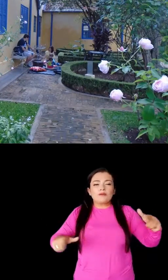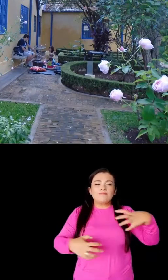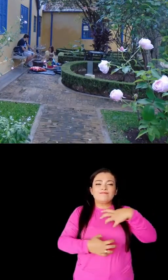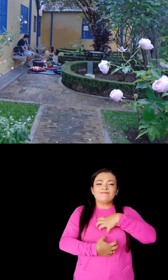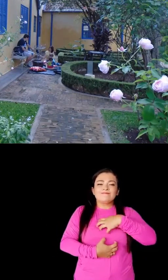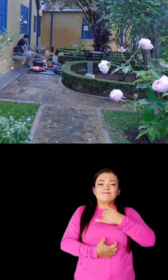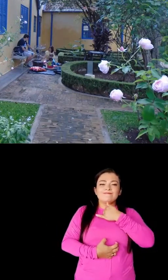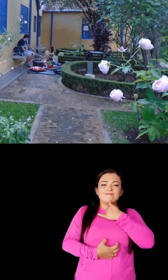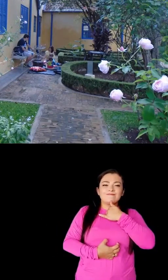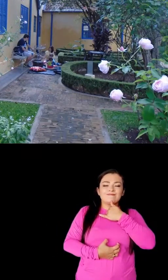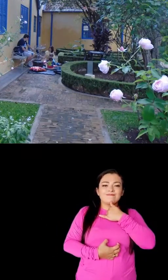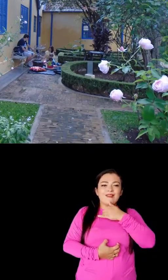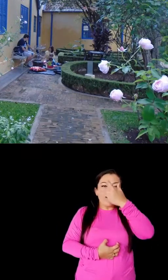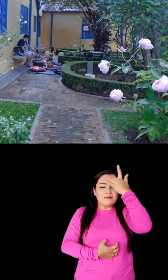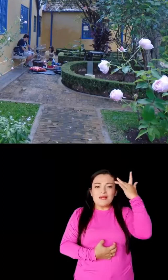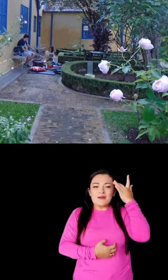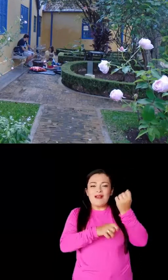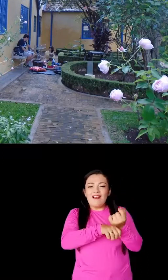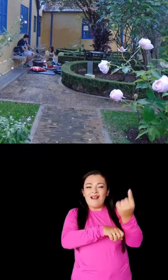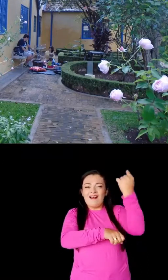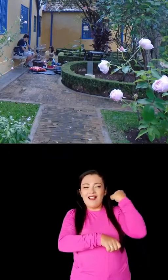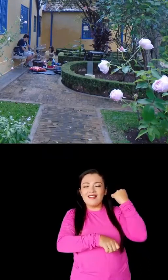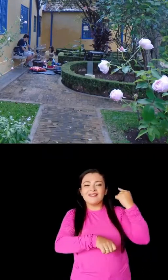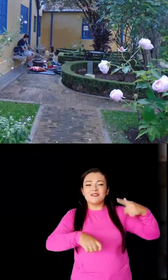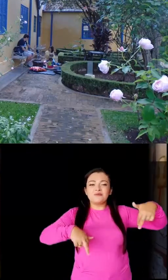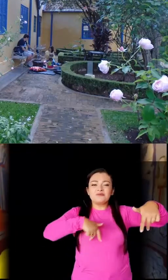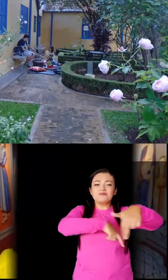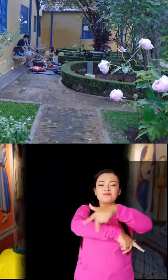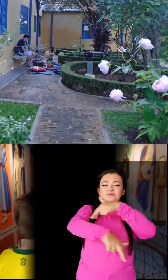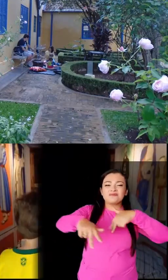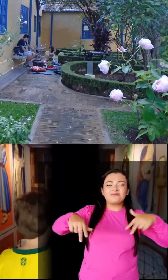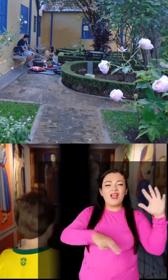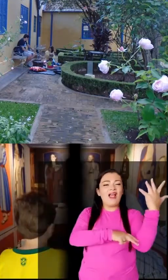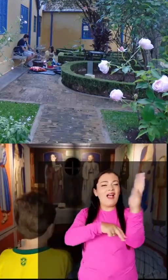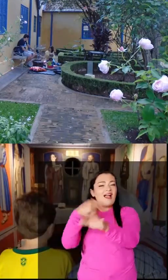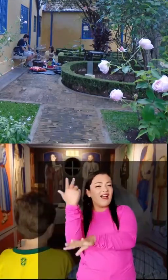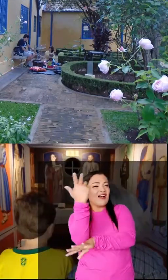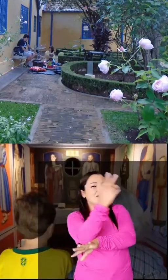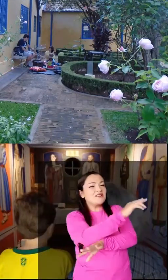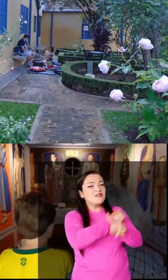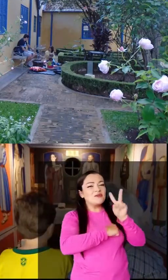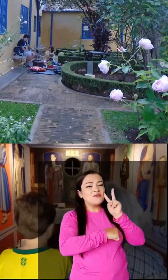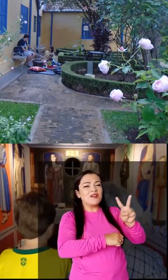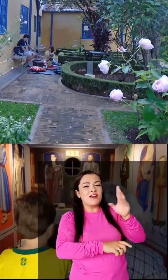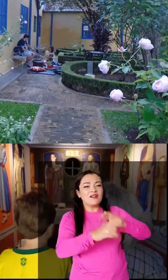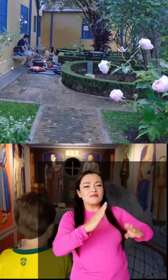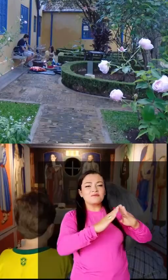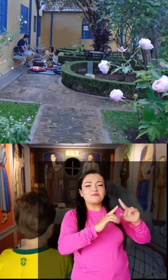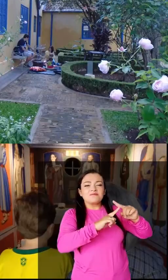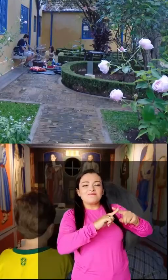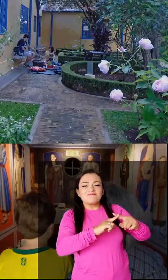do moinho de café, percorriam os jardins da casa e se emocionavam na Capela da Nona.